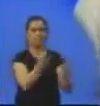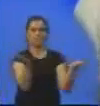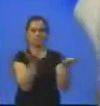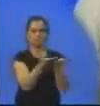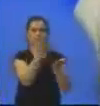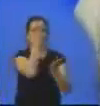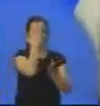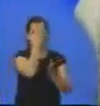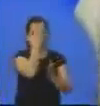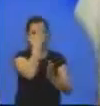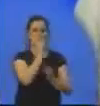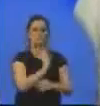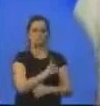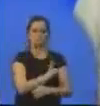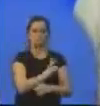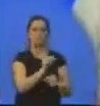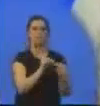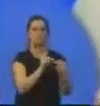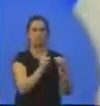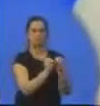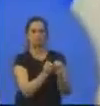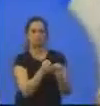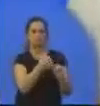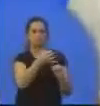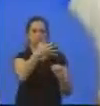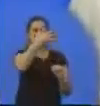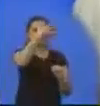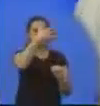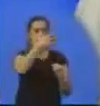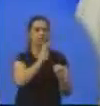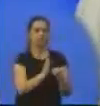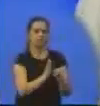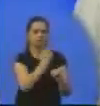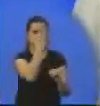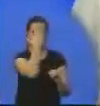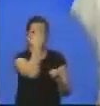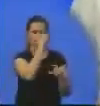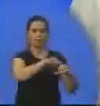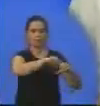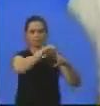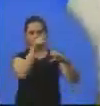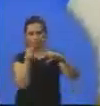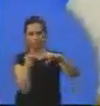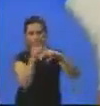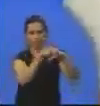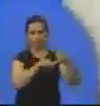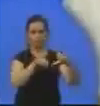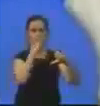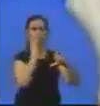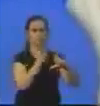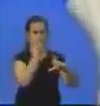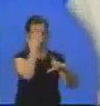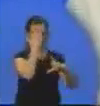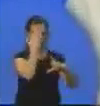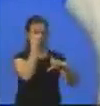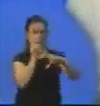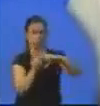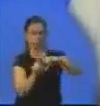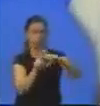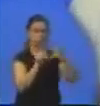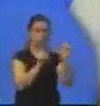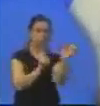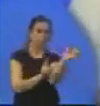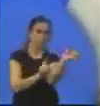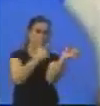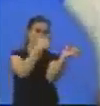ela é sempre crescente. E sabemos a concavidade. Então, ela tem concavidade para baixo num lugar,